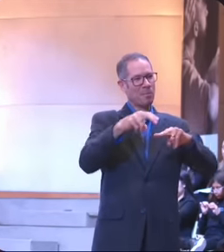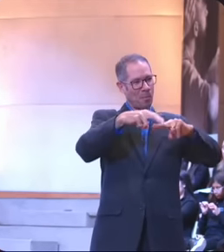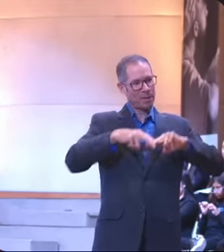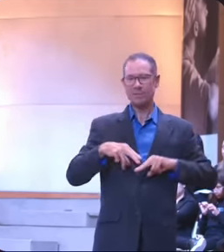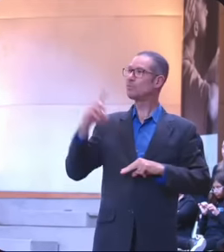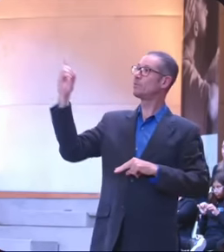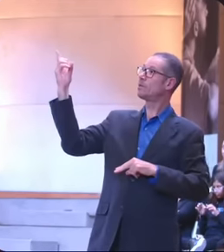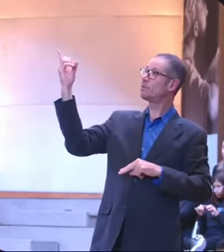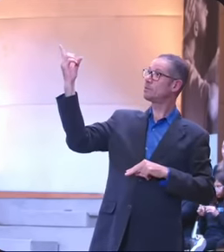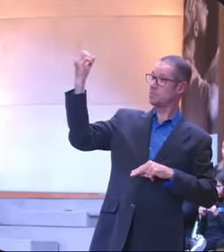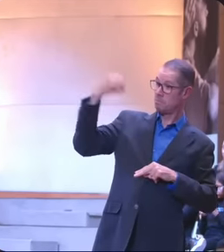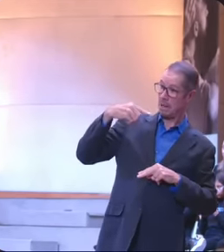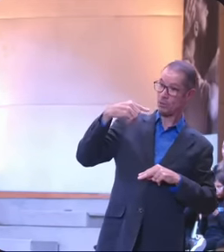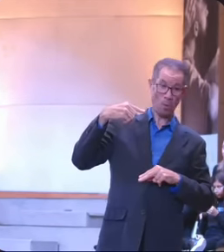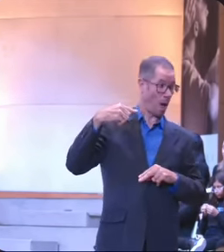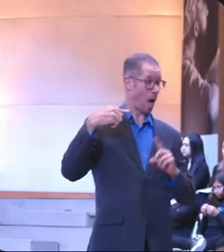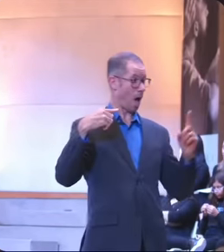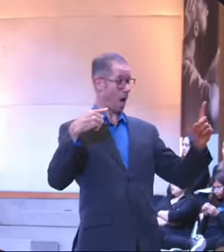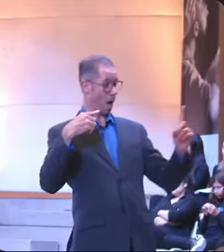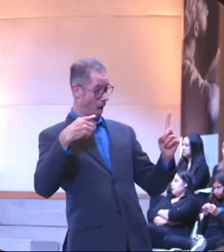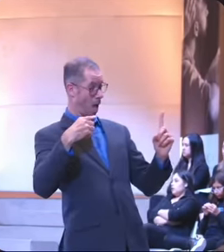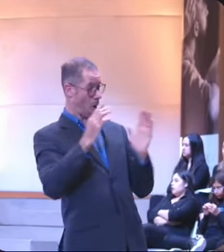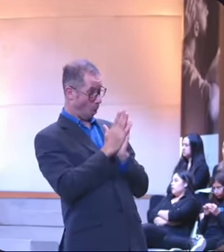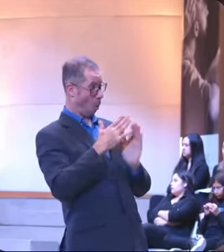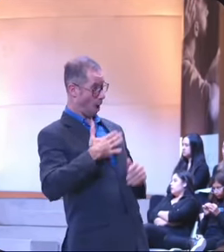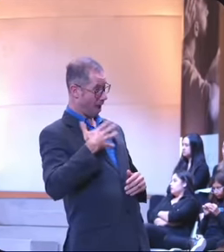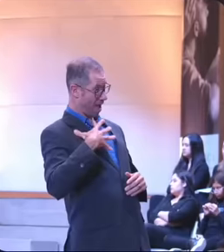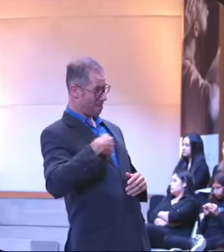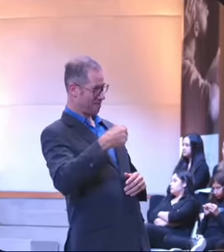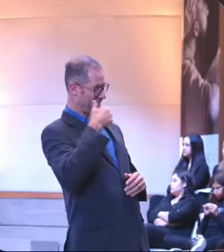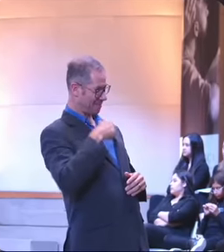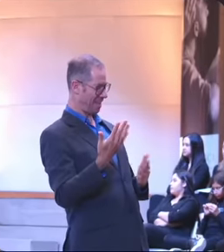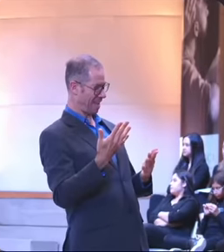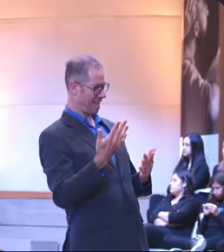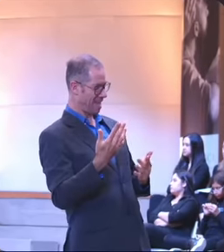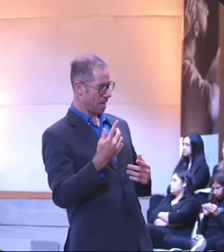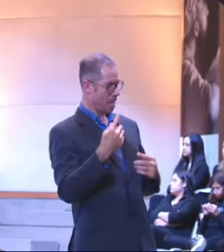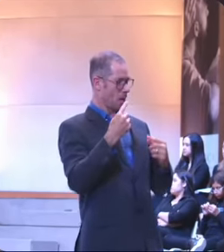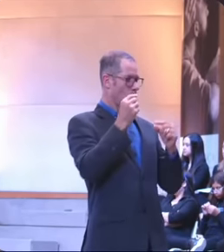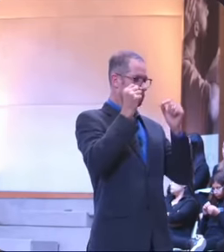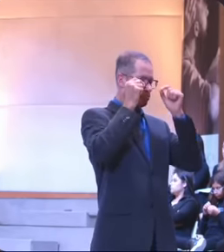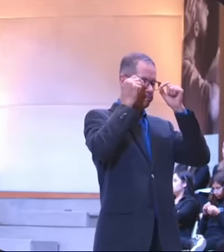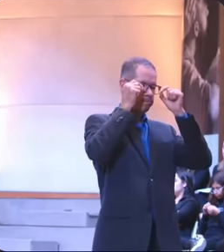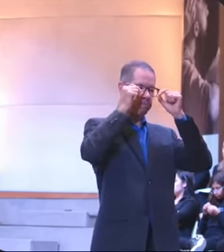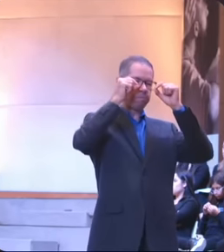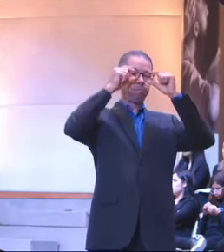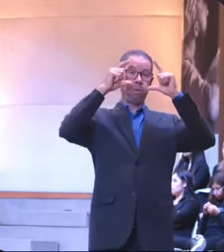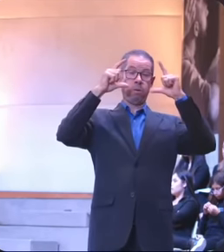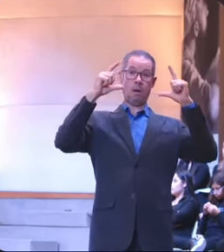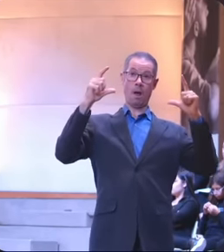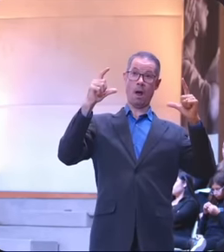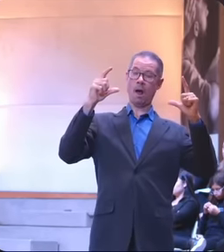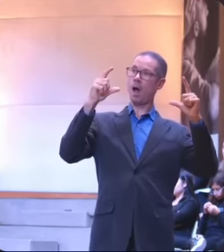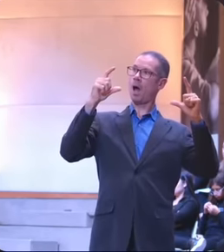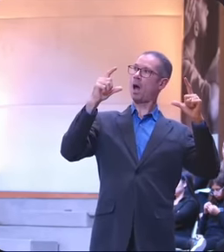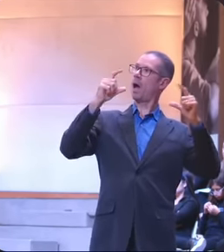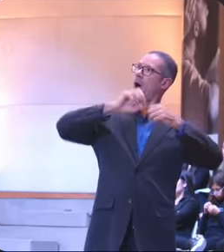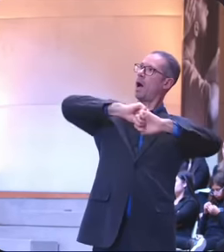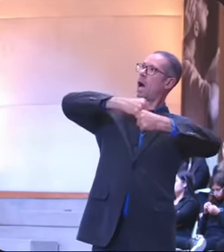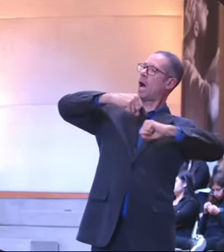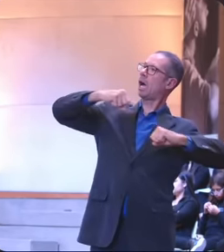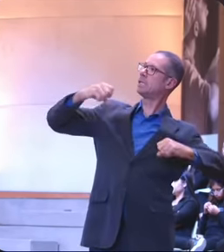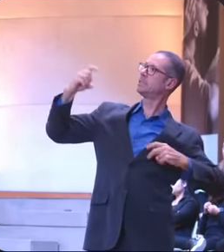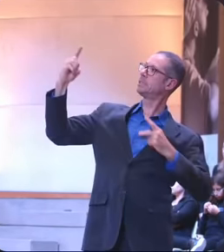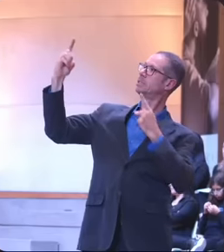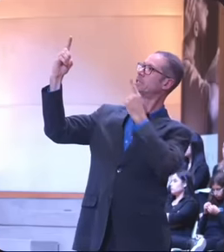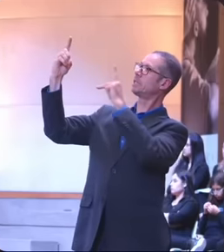Deus mandou ela fazer isso. Porque eu precisava ter os meus olhos abertos para enxergar a grandeza de